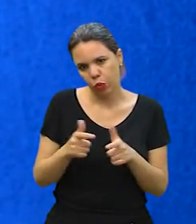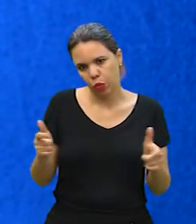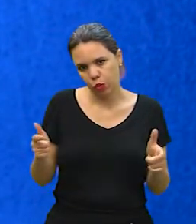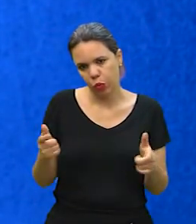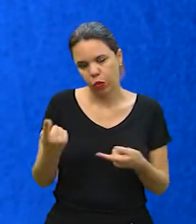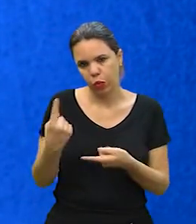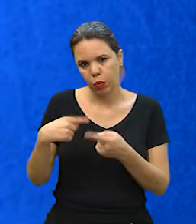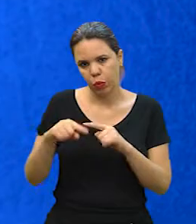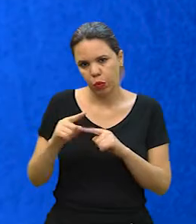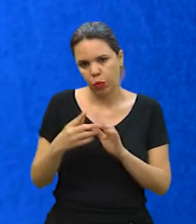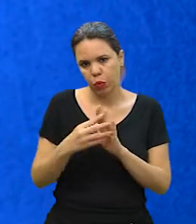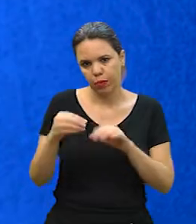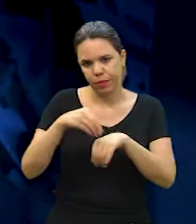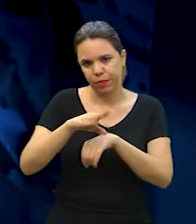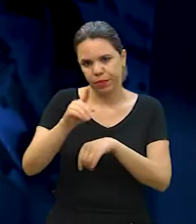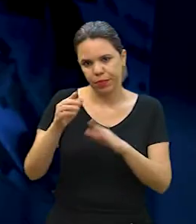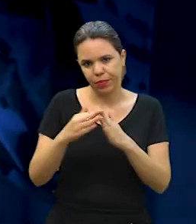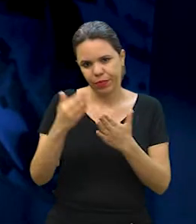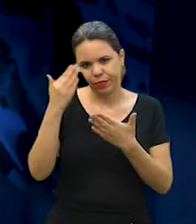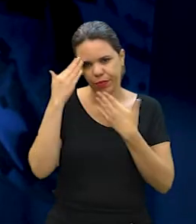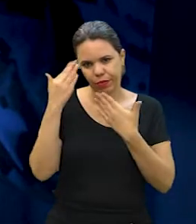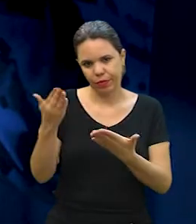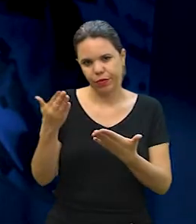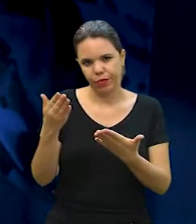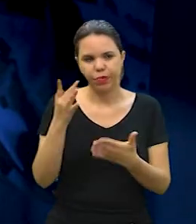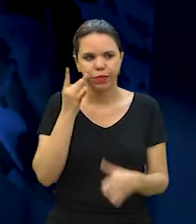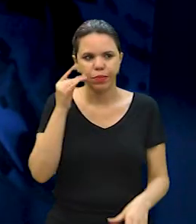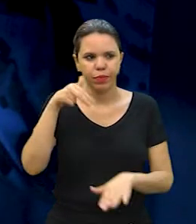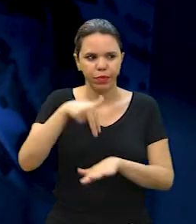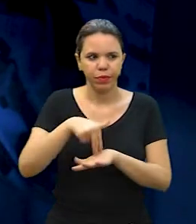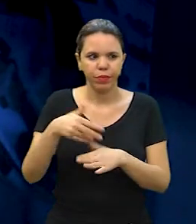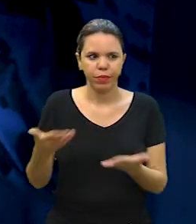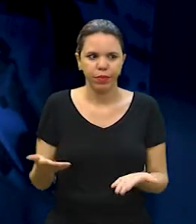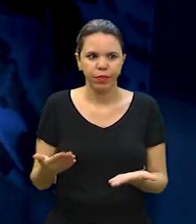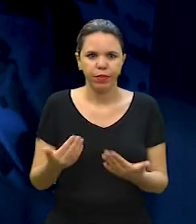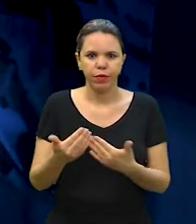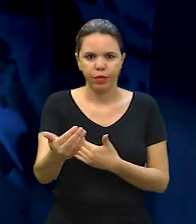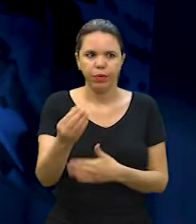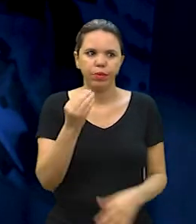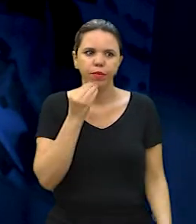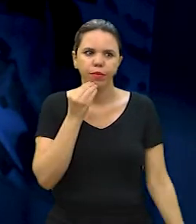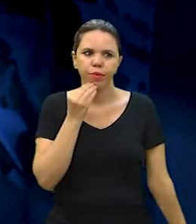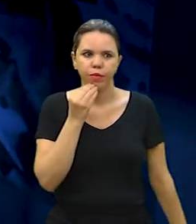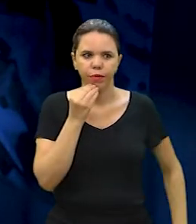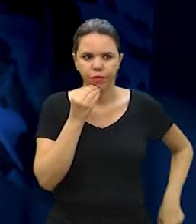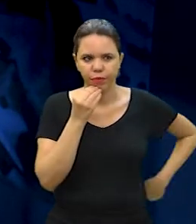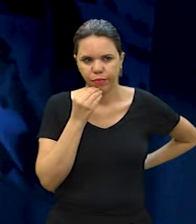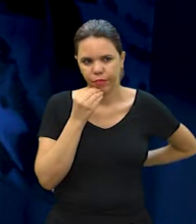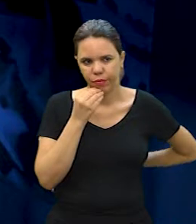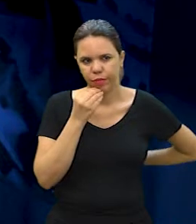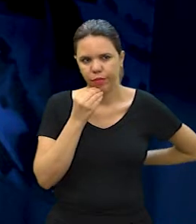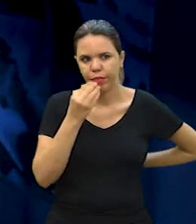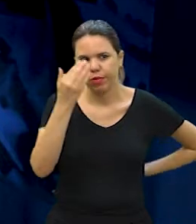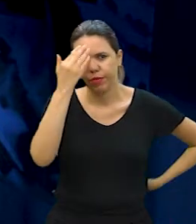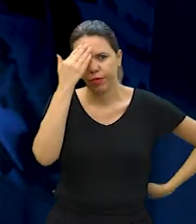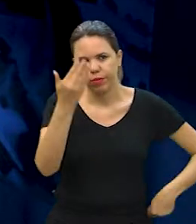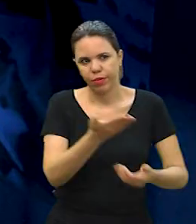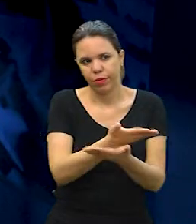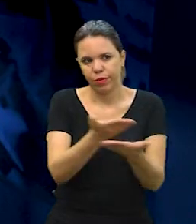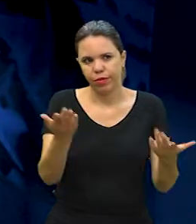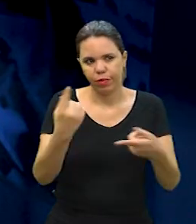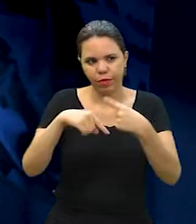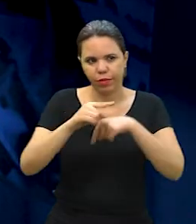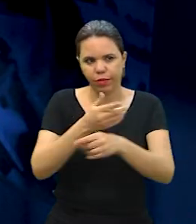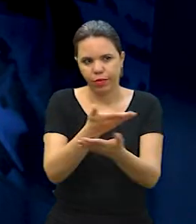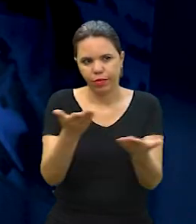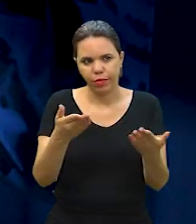crescer e também inspirar você em casa. Obrigada pela sua presença e até uma próxima oportunidade. Muito obrigado,